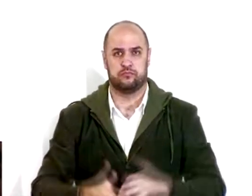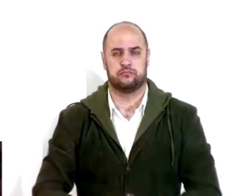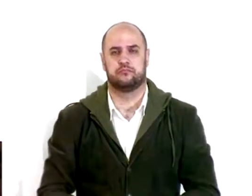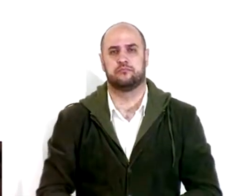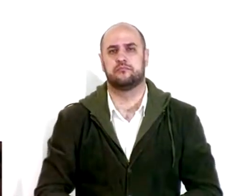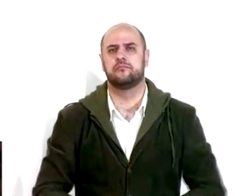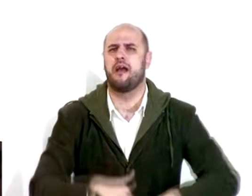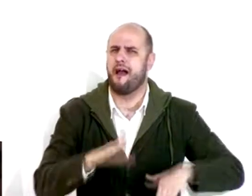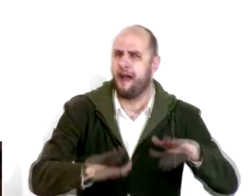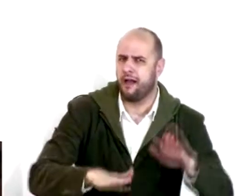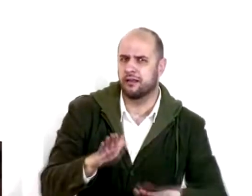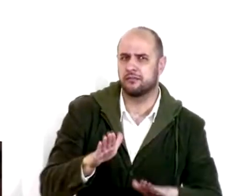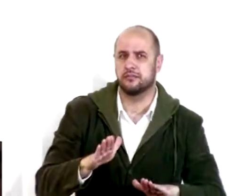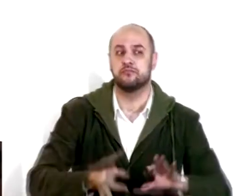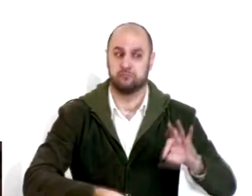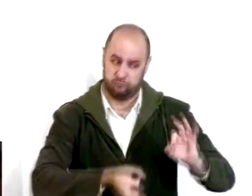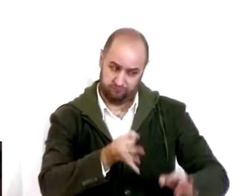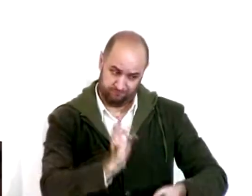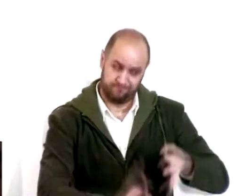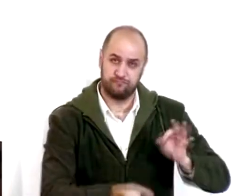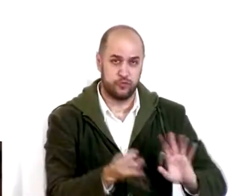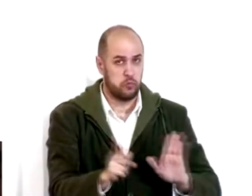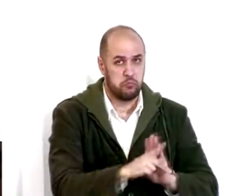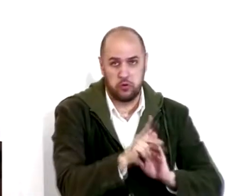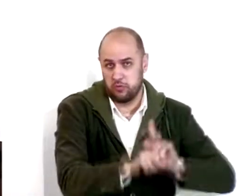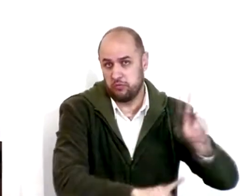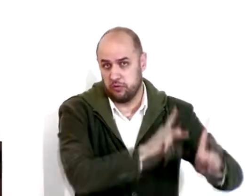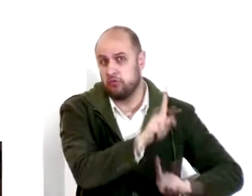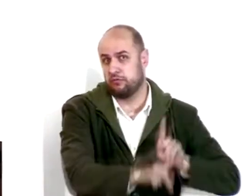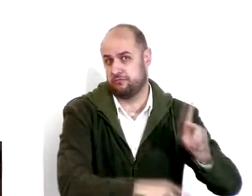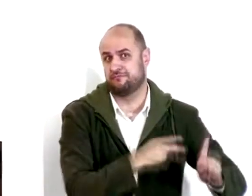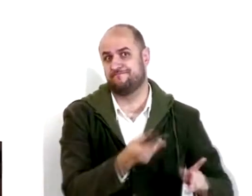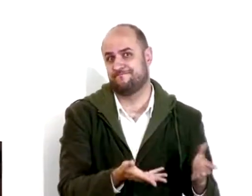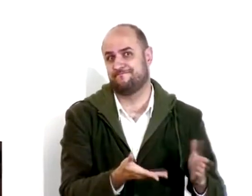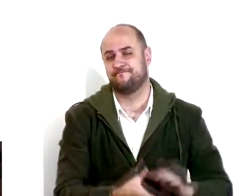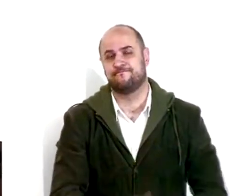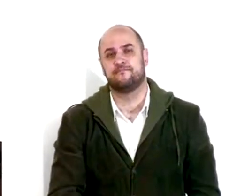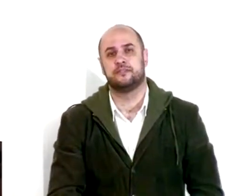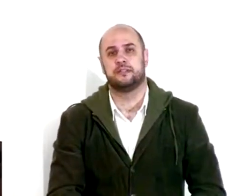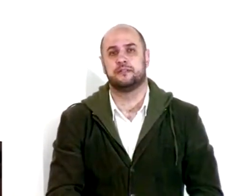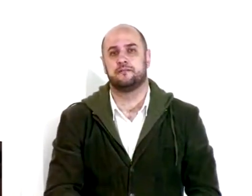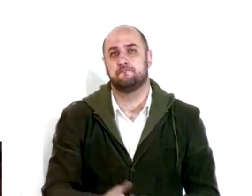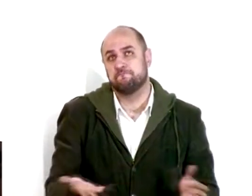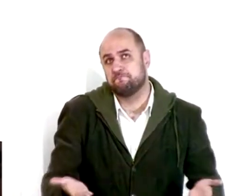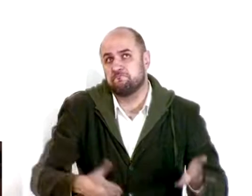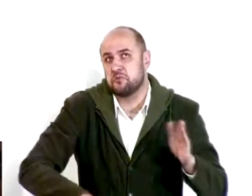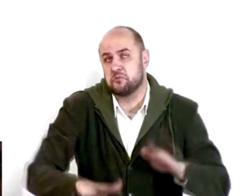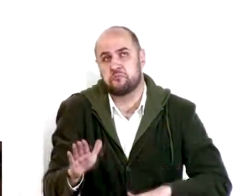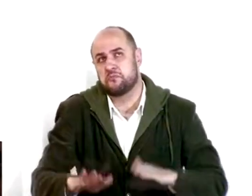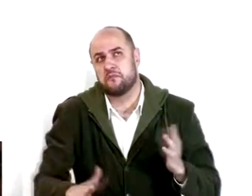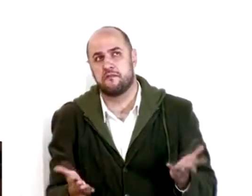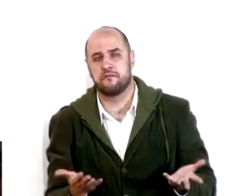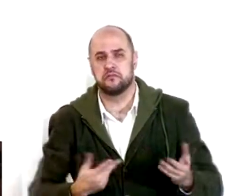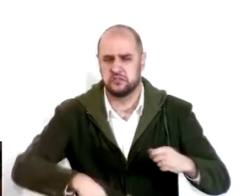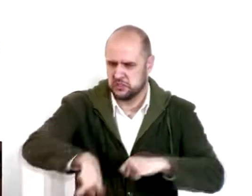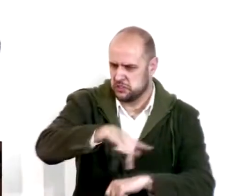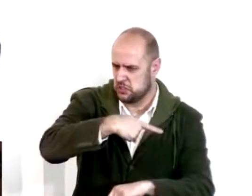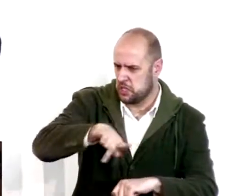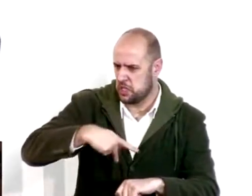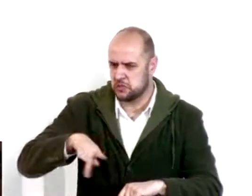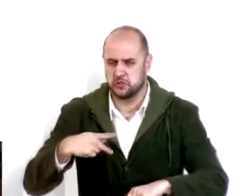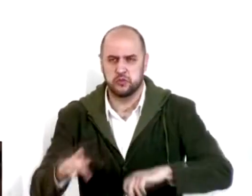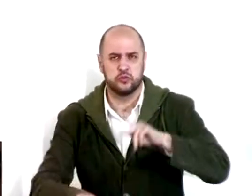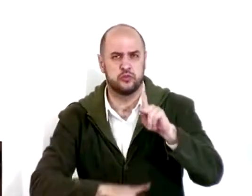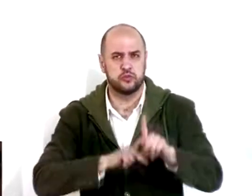para julgamento do seu próprio povo. Às vezes para julgamento de nações, porque